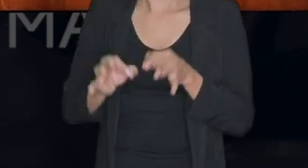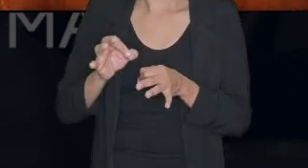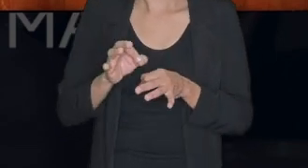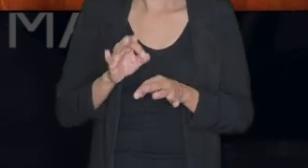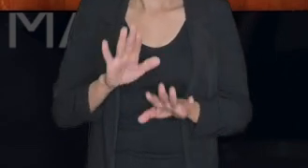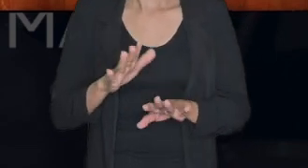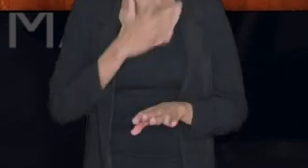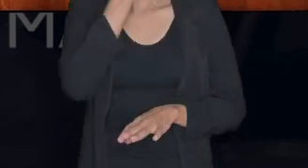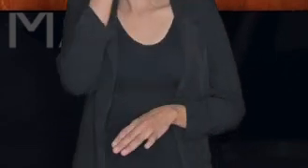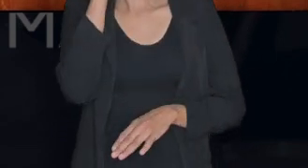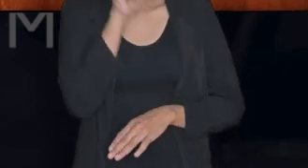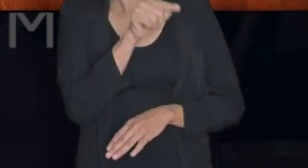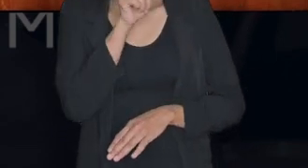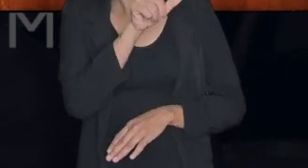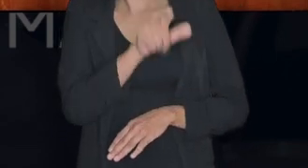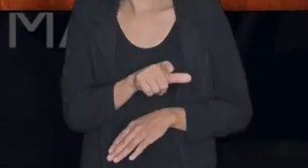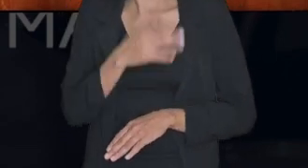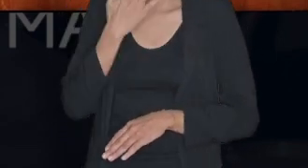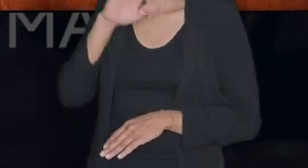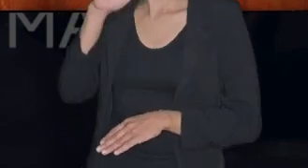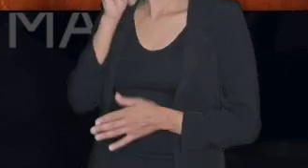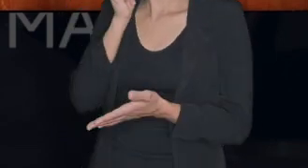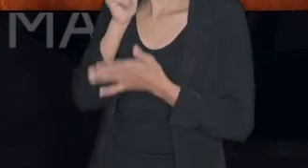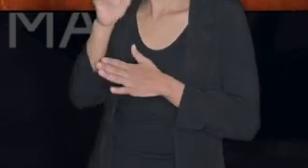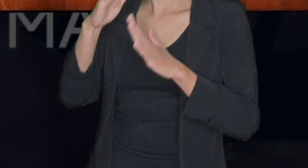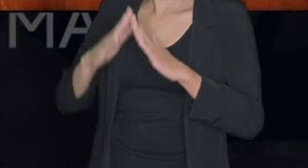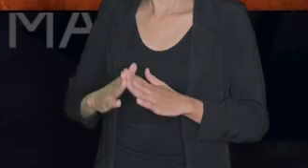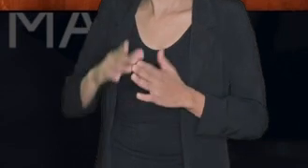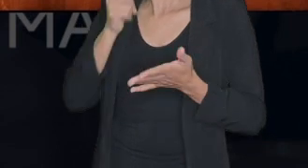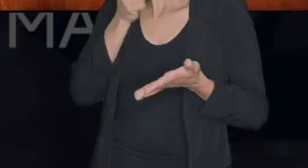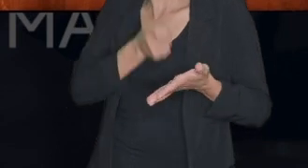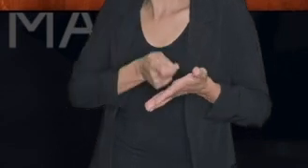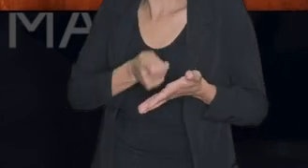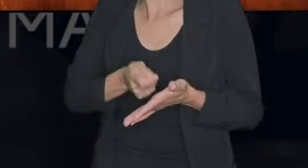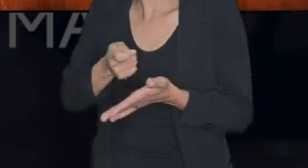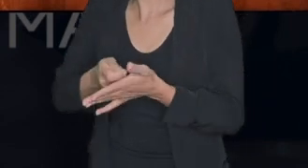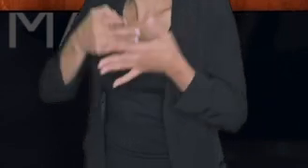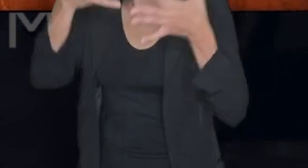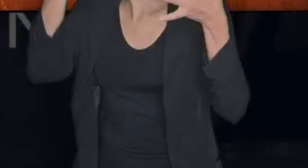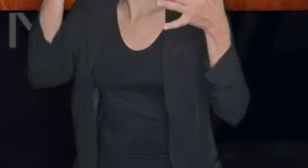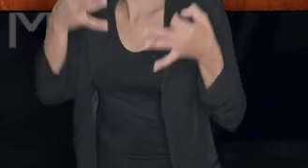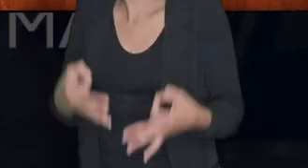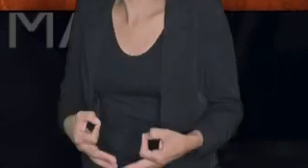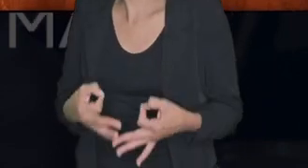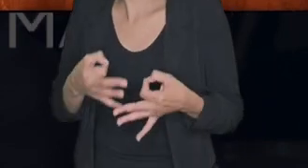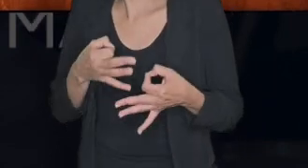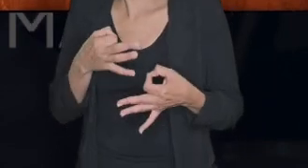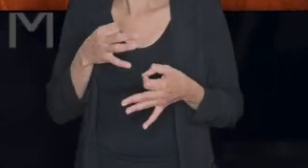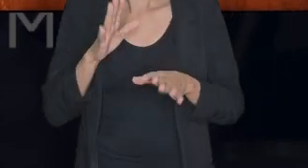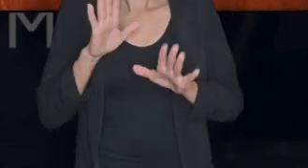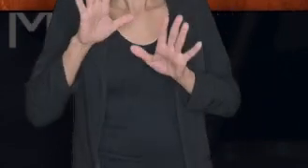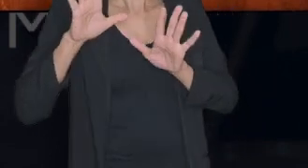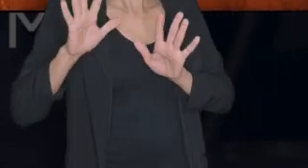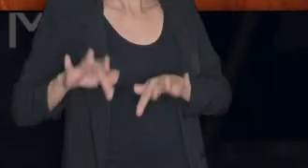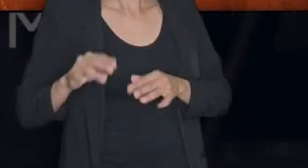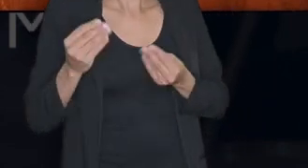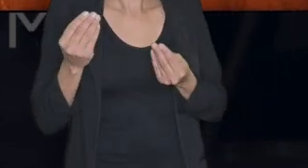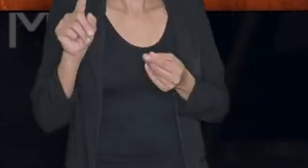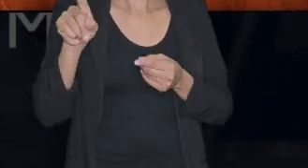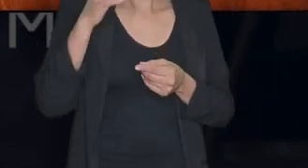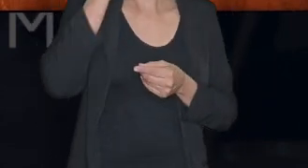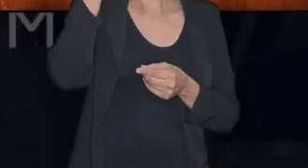um imóvel, paga tudo certinho para o promitente vendedor, no final das contas, o que o promitente comprador quer? Quer